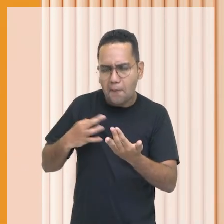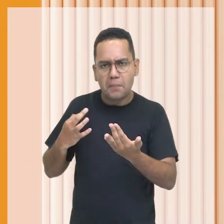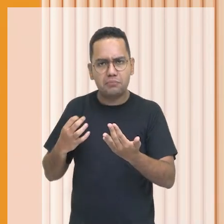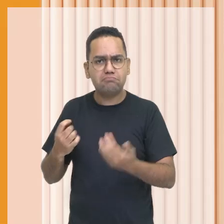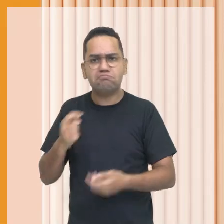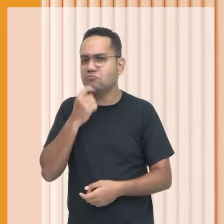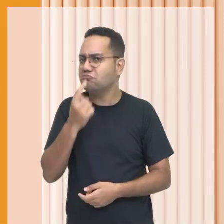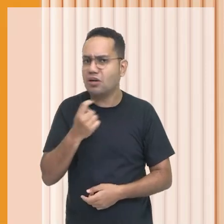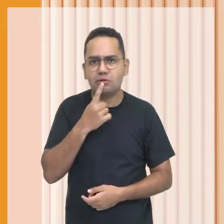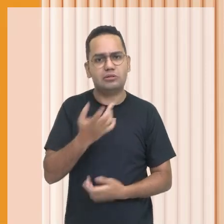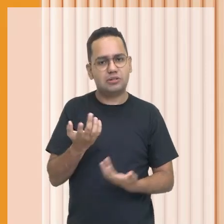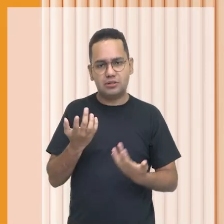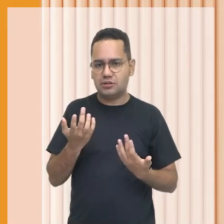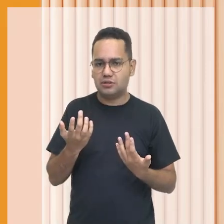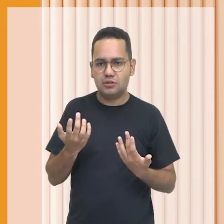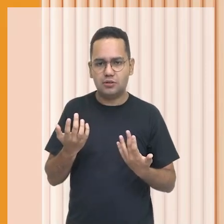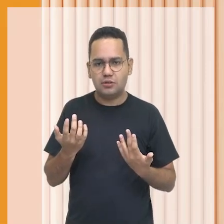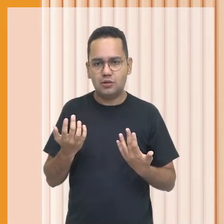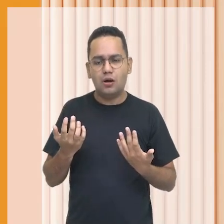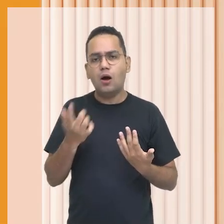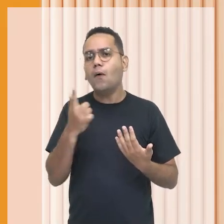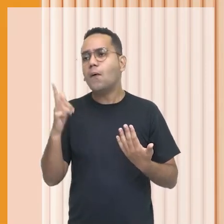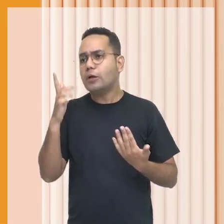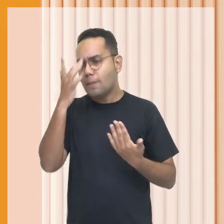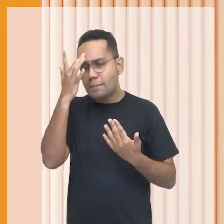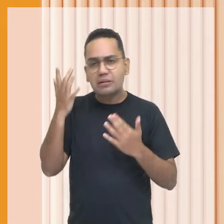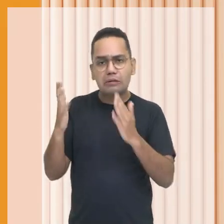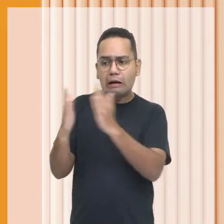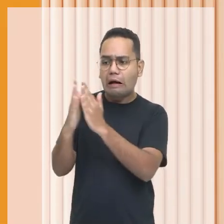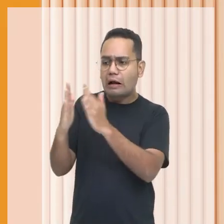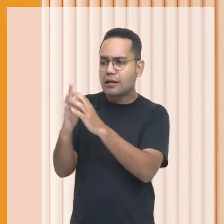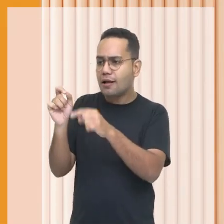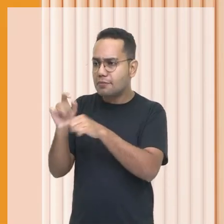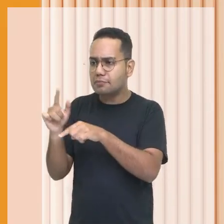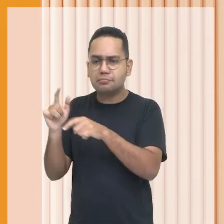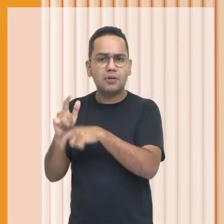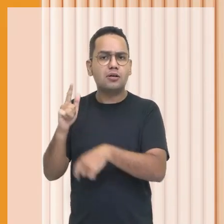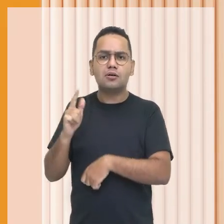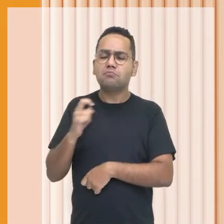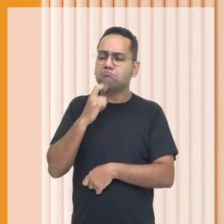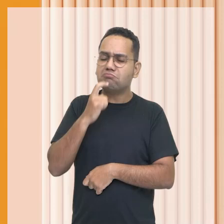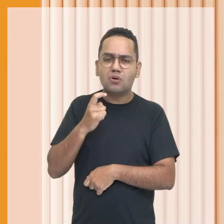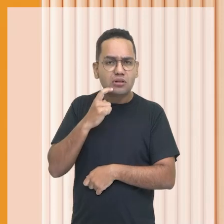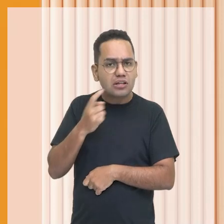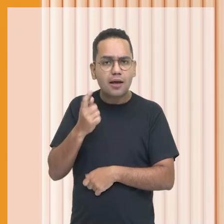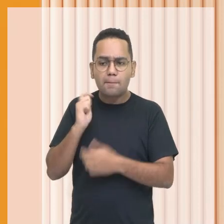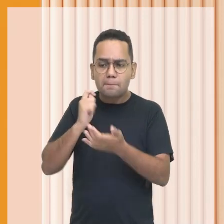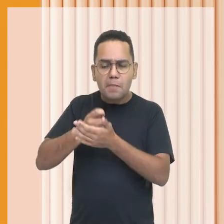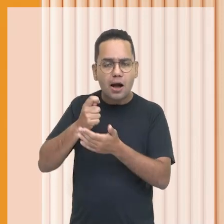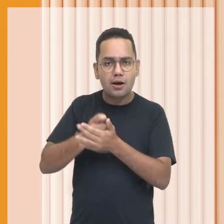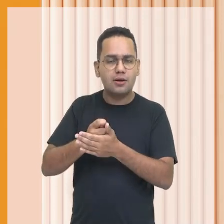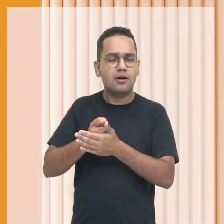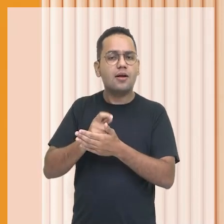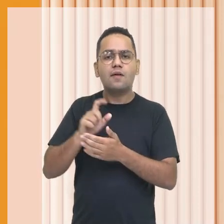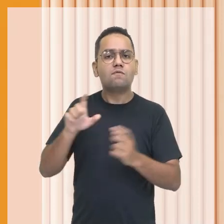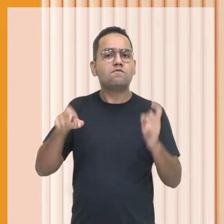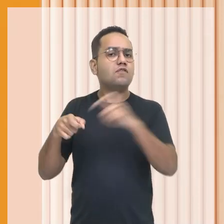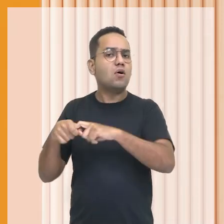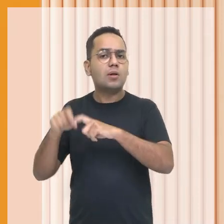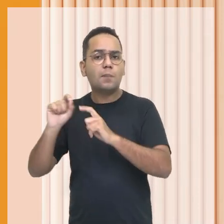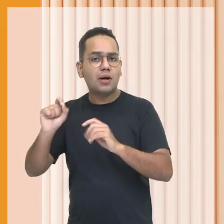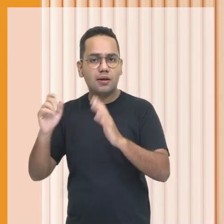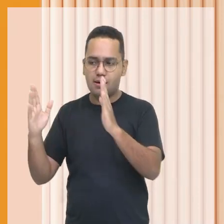necessidade de sair das casas de aluguel que moram porque não tem mais condições de pagar, tem que retornar para a casa de familiares ou retornar para o